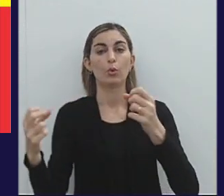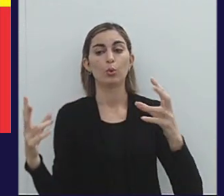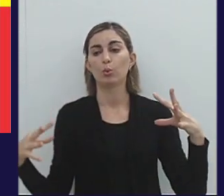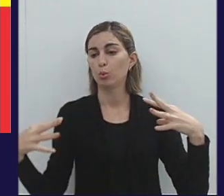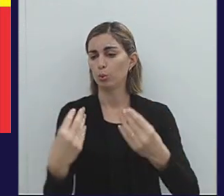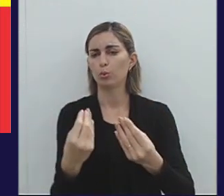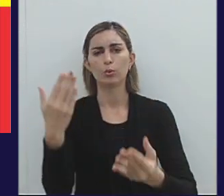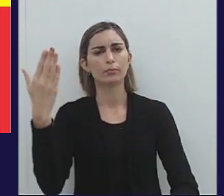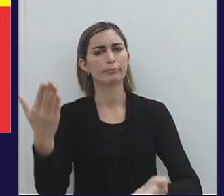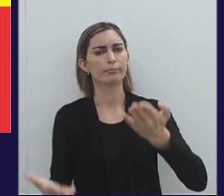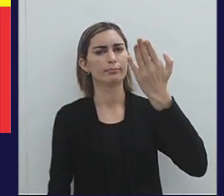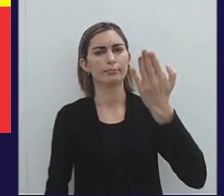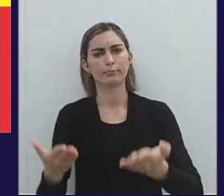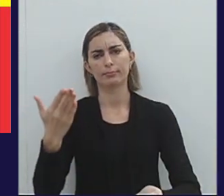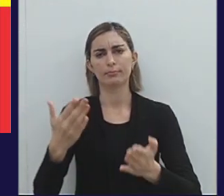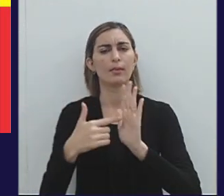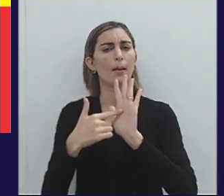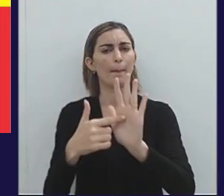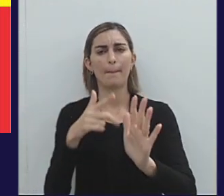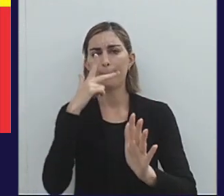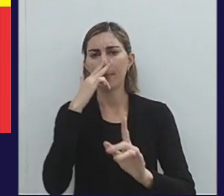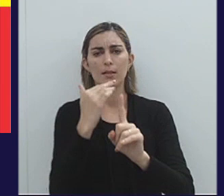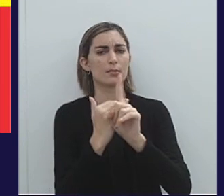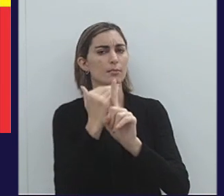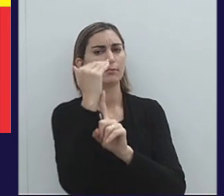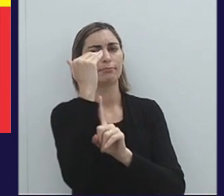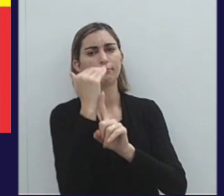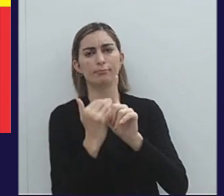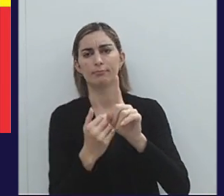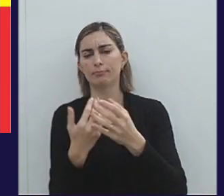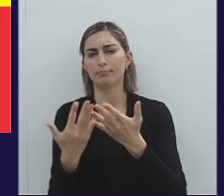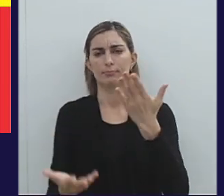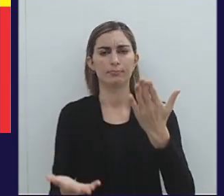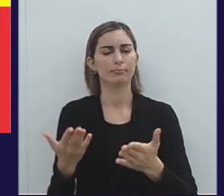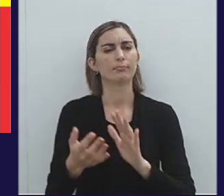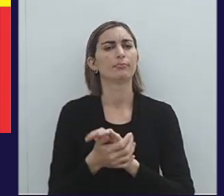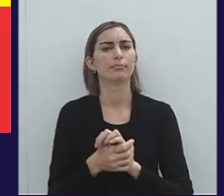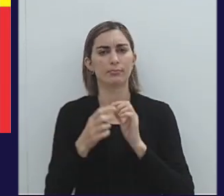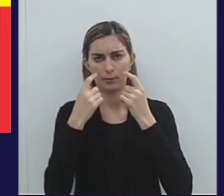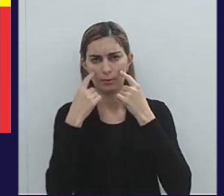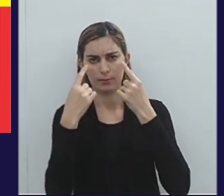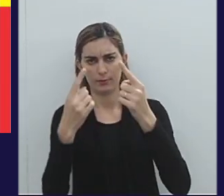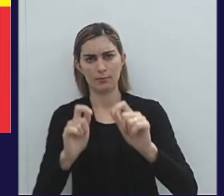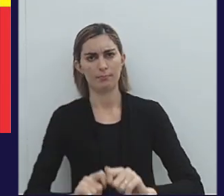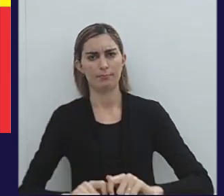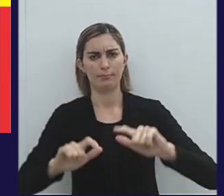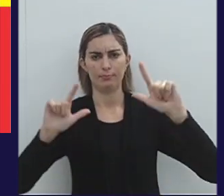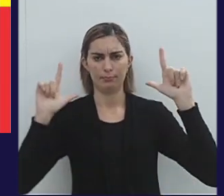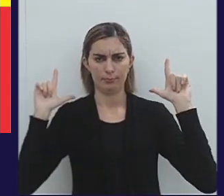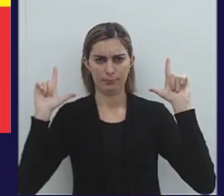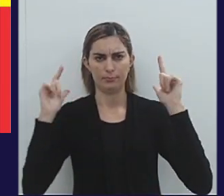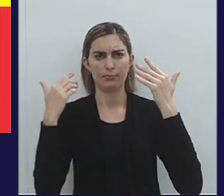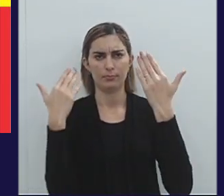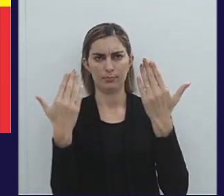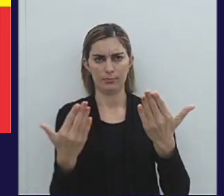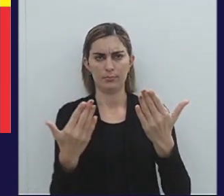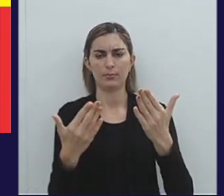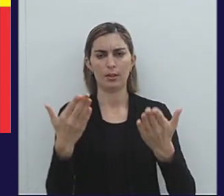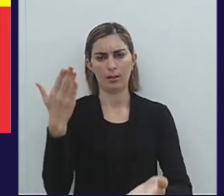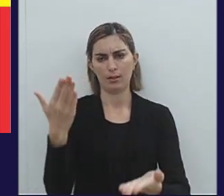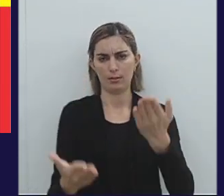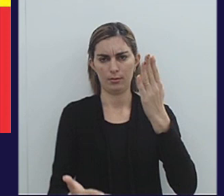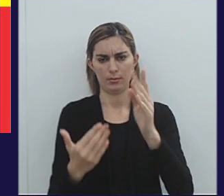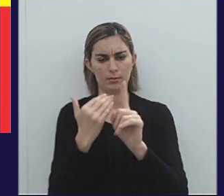ambos eles passem a apresentar a mesma temperatura. Bom, bora observar aí na telinha. Essa questão